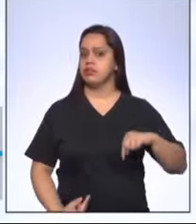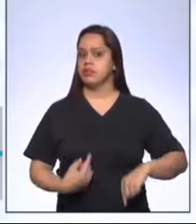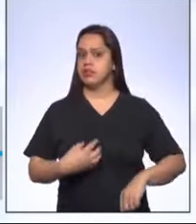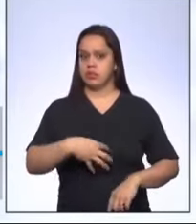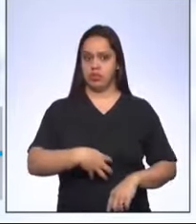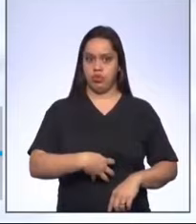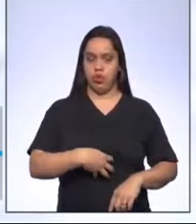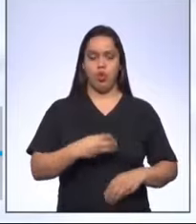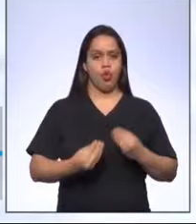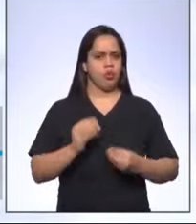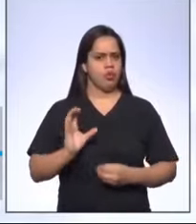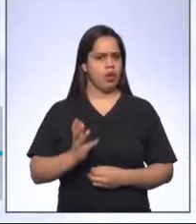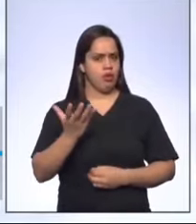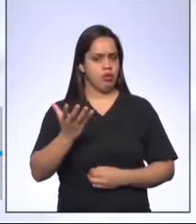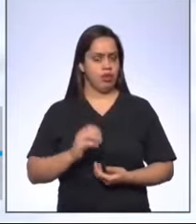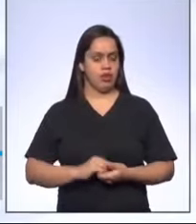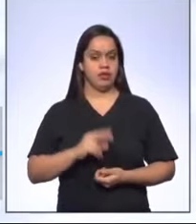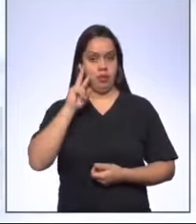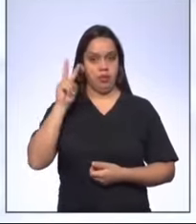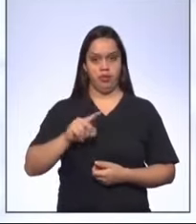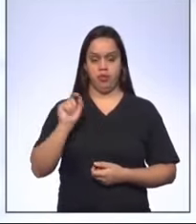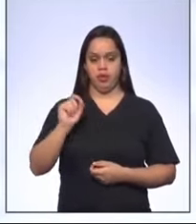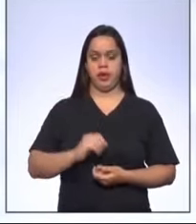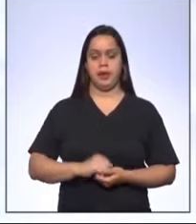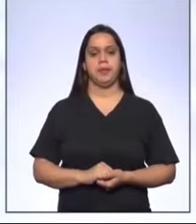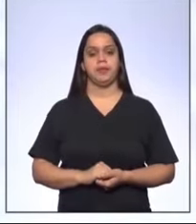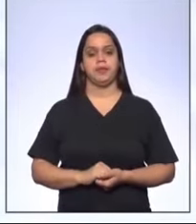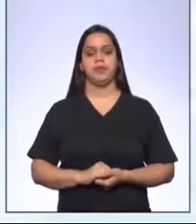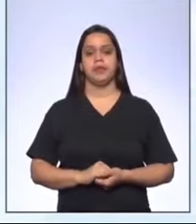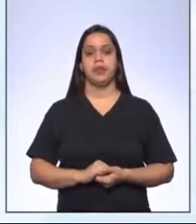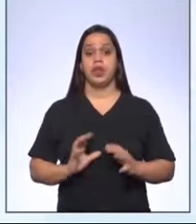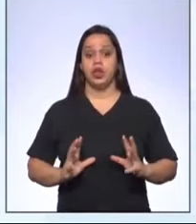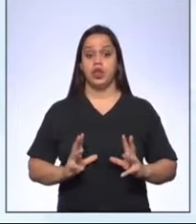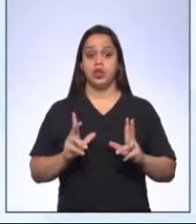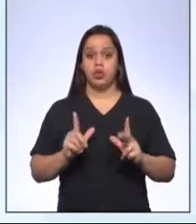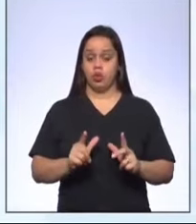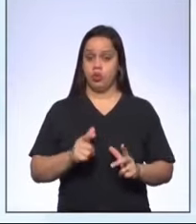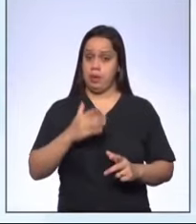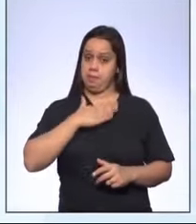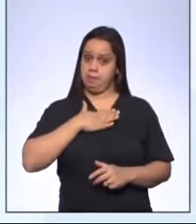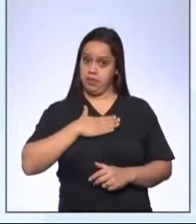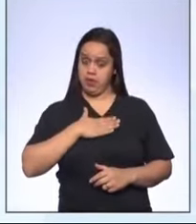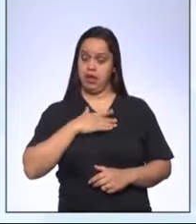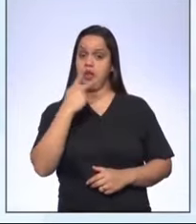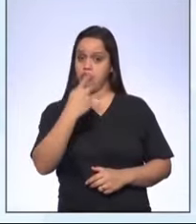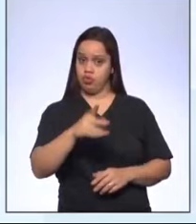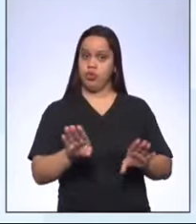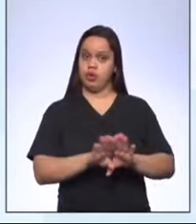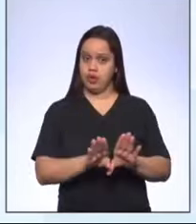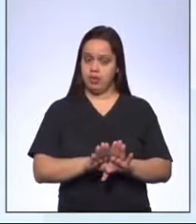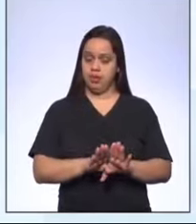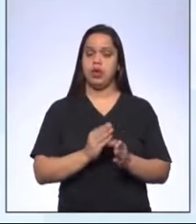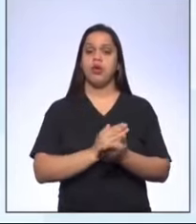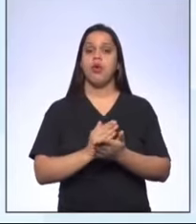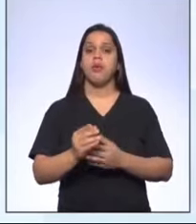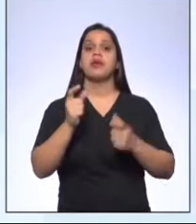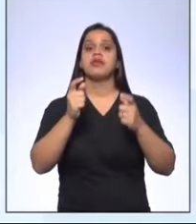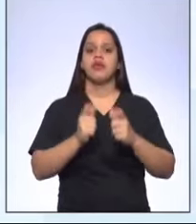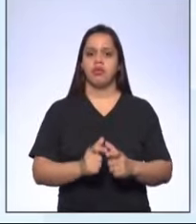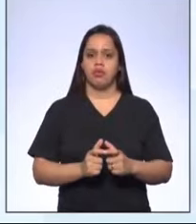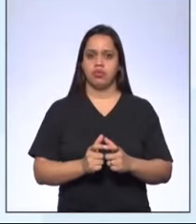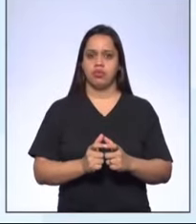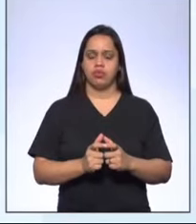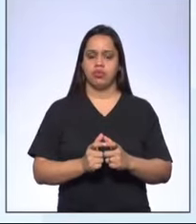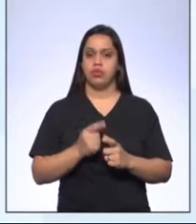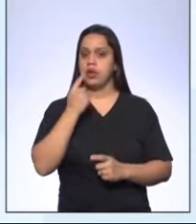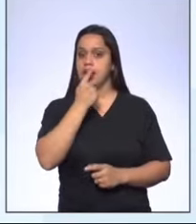sistema digestório? Olha só, a minha digestão e a sua também começa na boca, quando